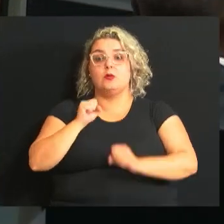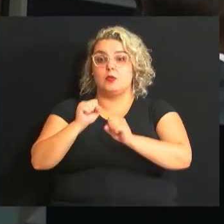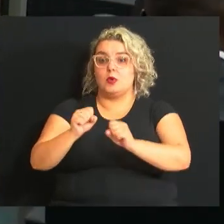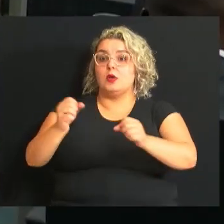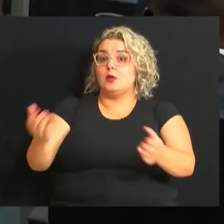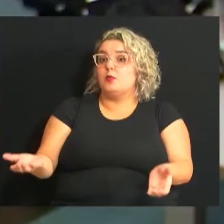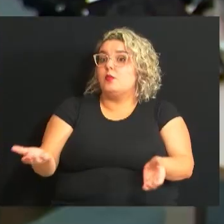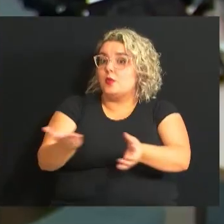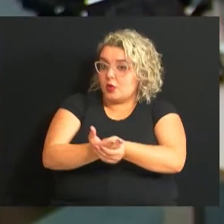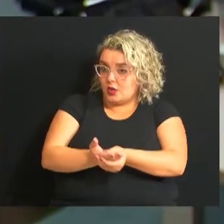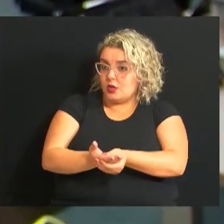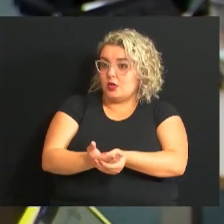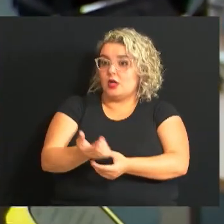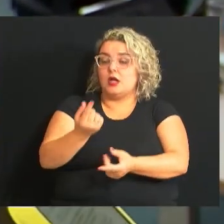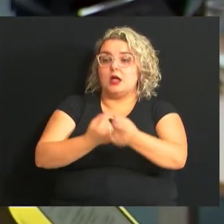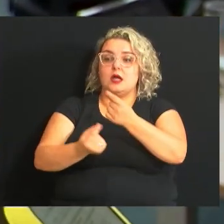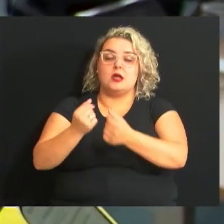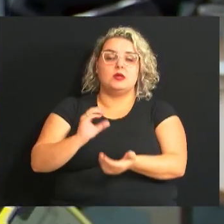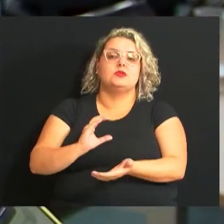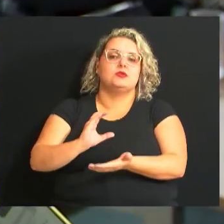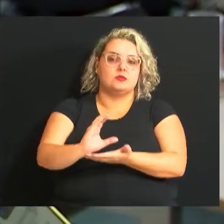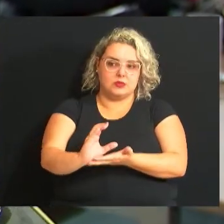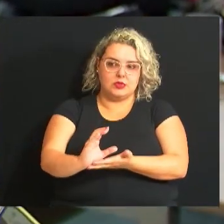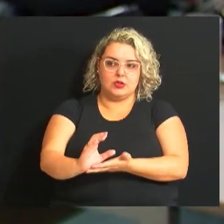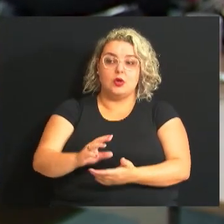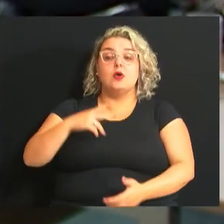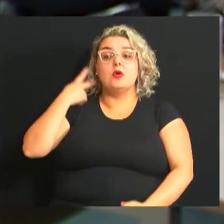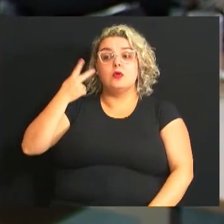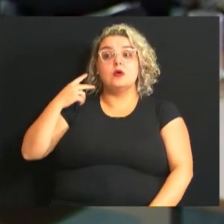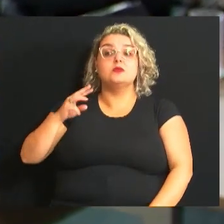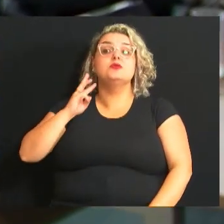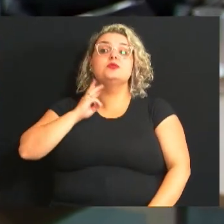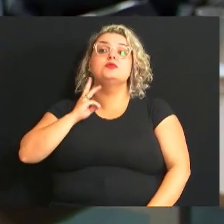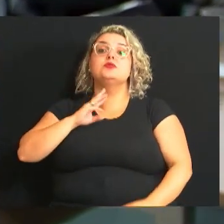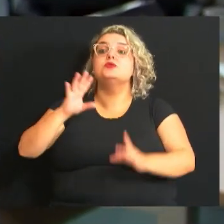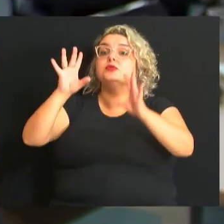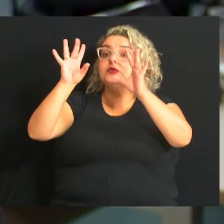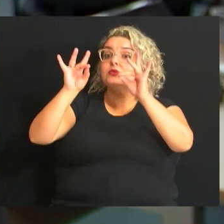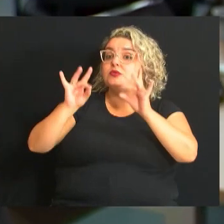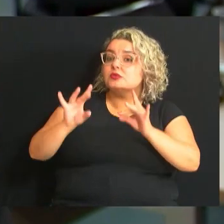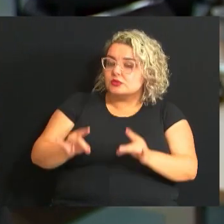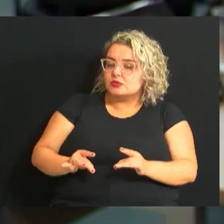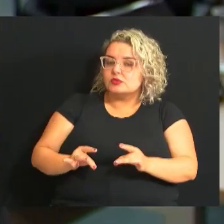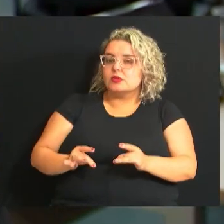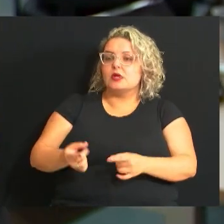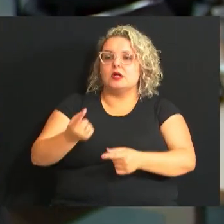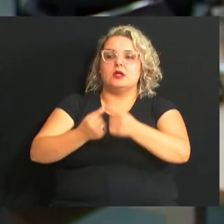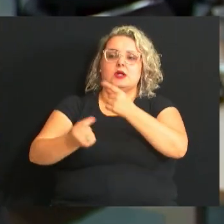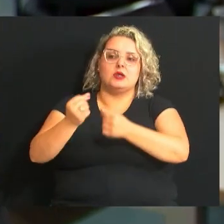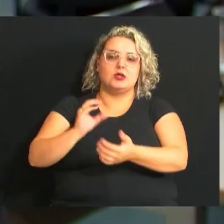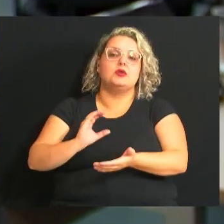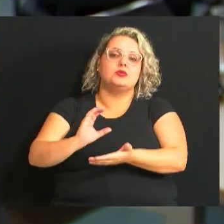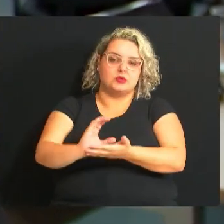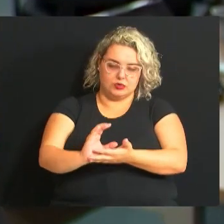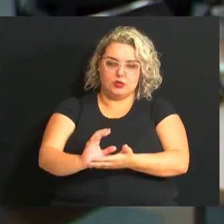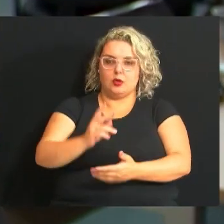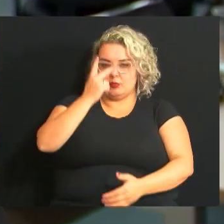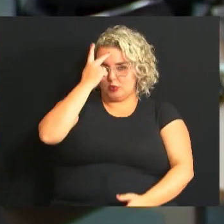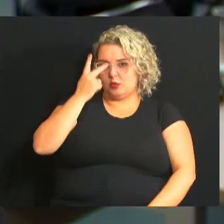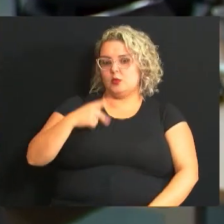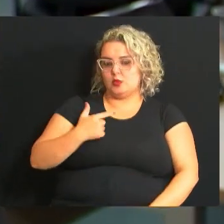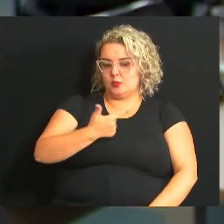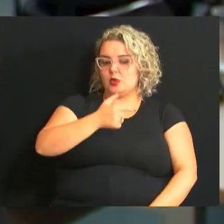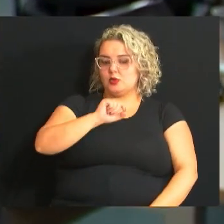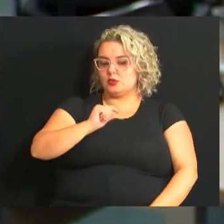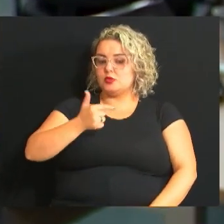emendas impositivas. O vereador Cecílio Santos detalhou as emendas protocoladas por ele para o orçamento de